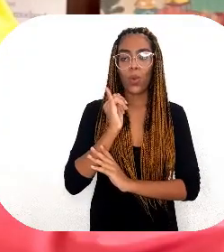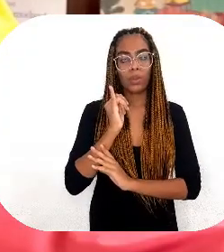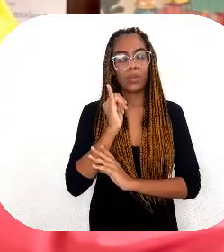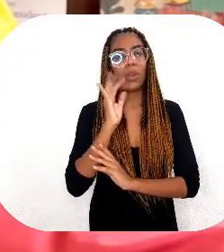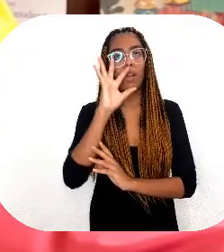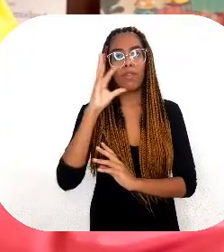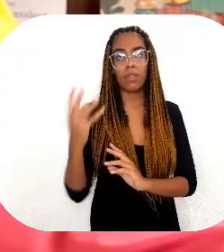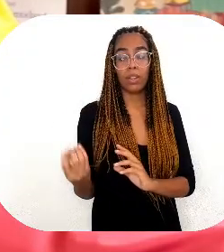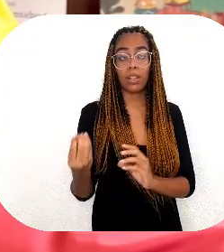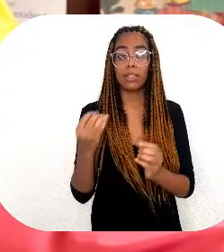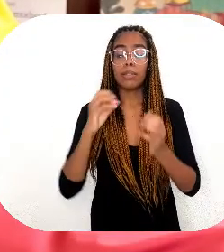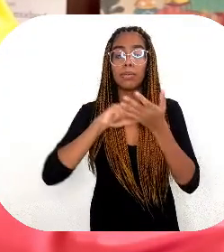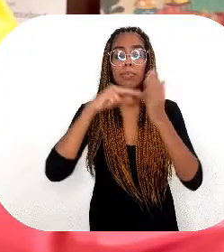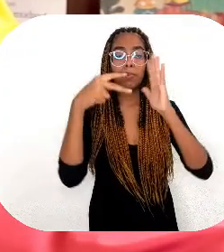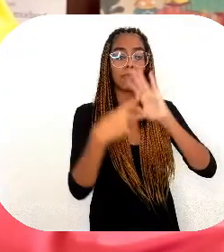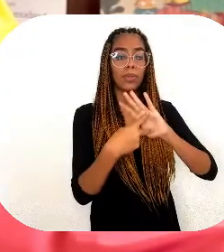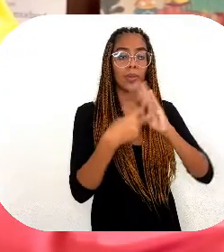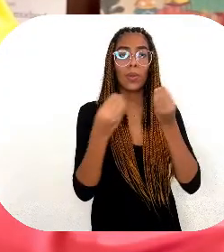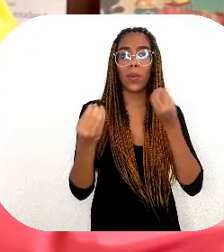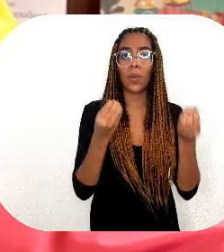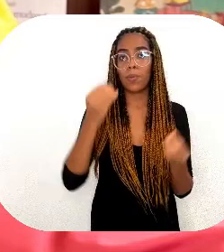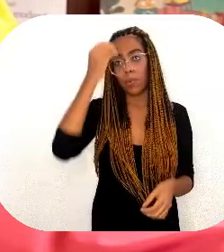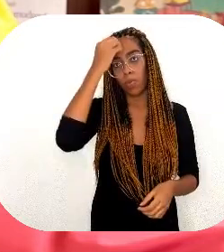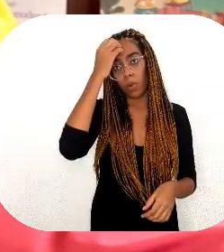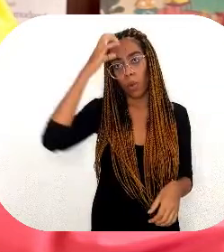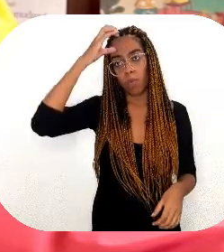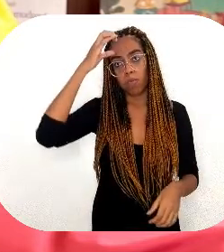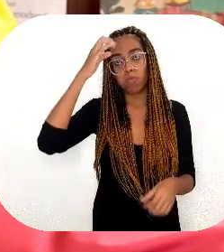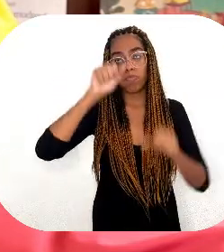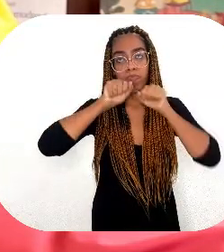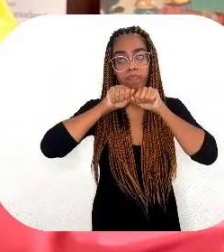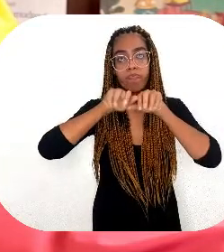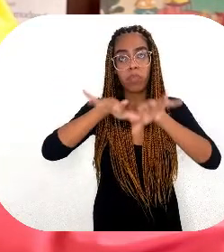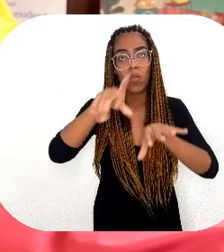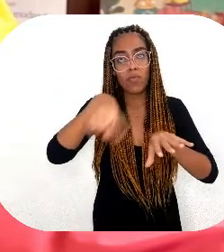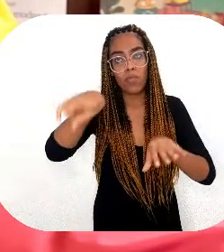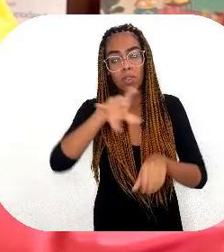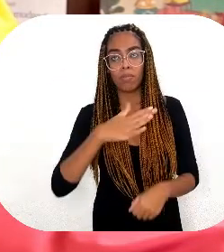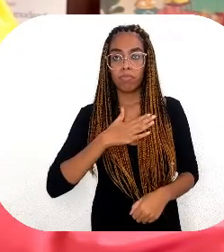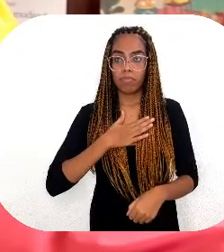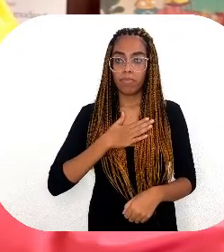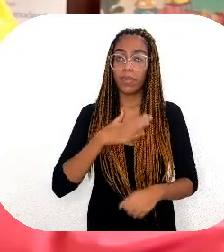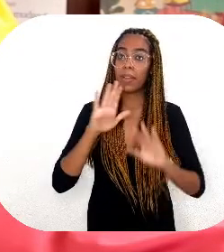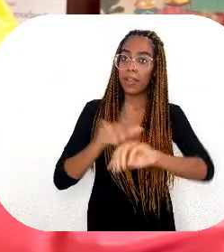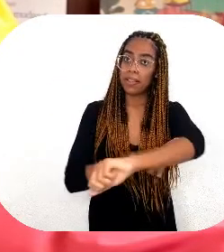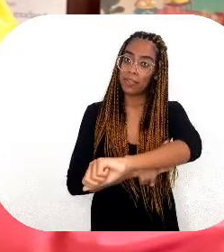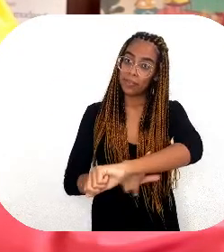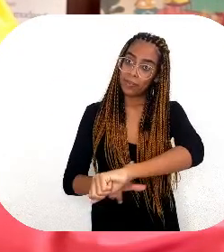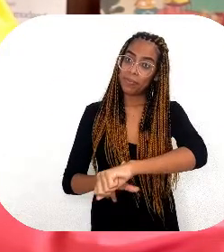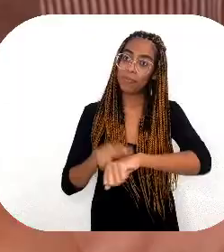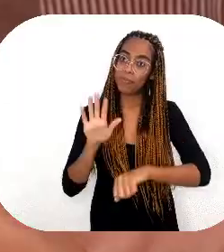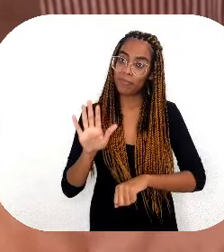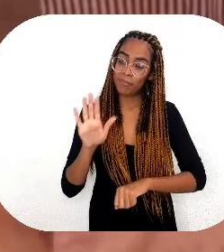E esse é um conto africano de como a sabedoria se espalhou pelo mundo. Bem, espero que vocês tenham gostado,